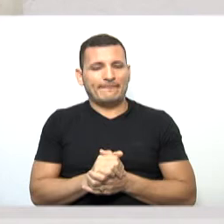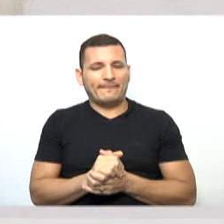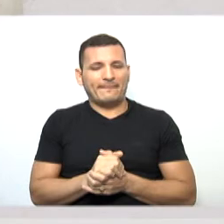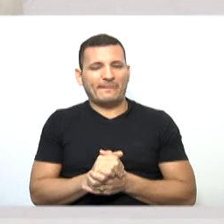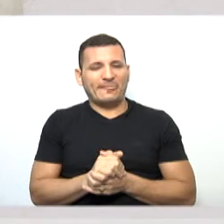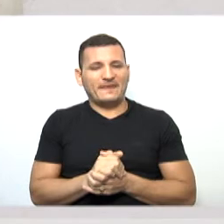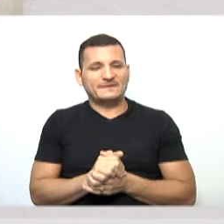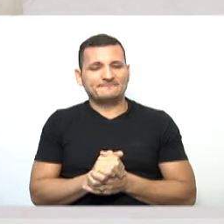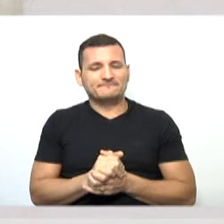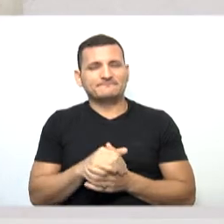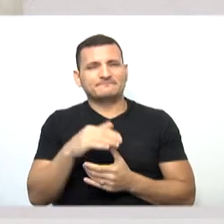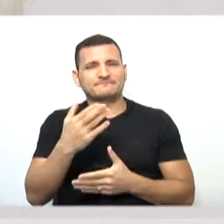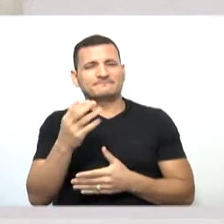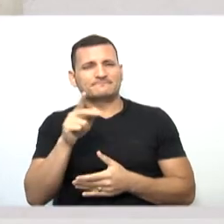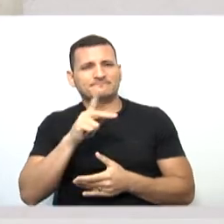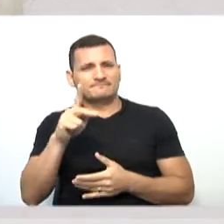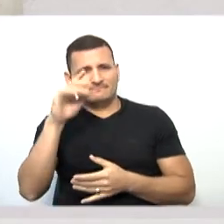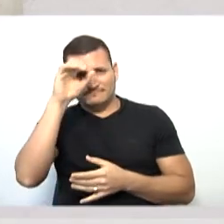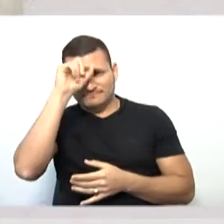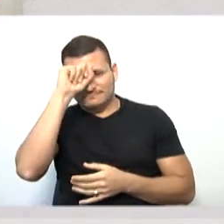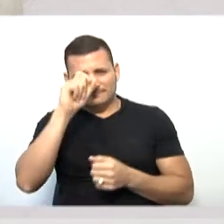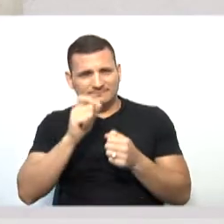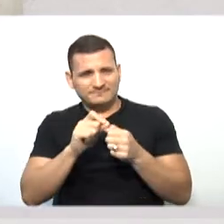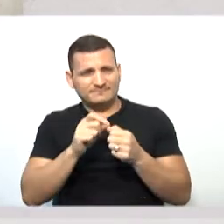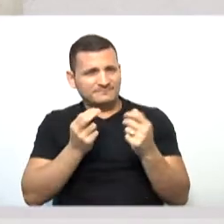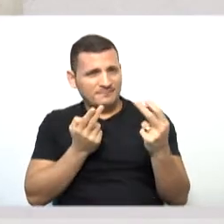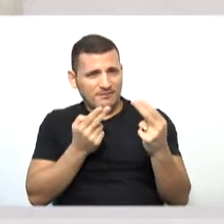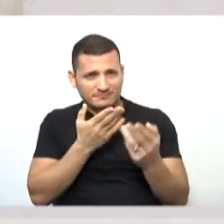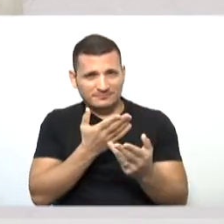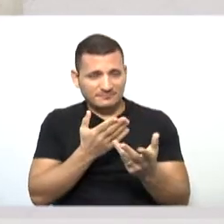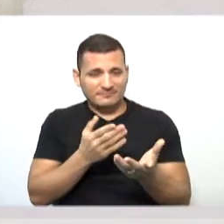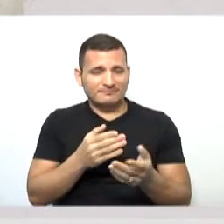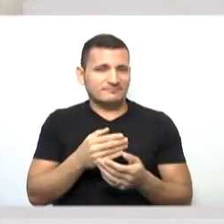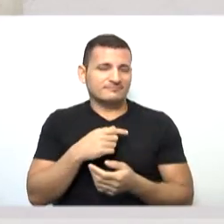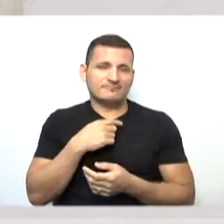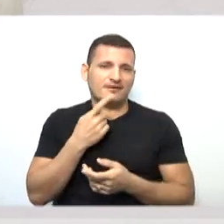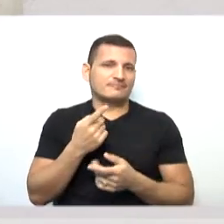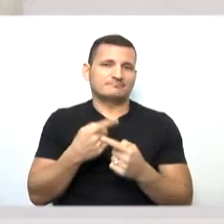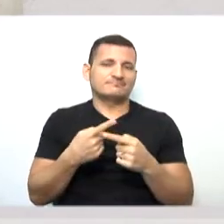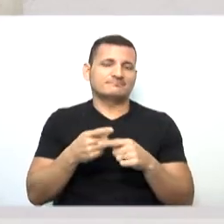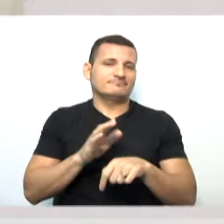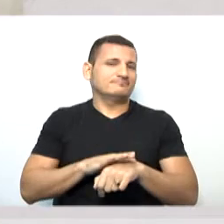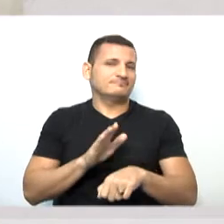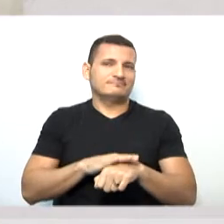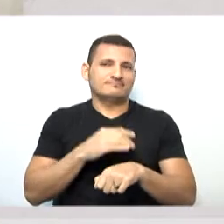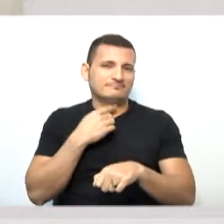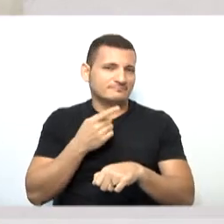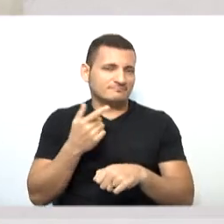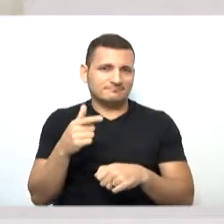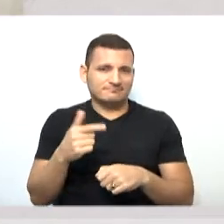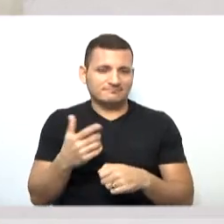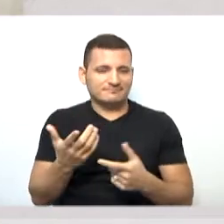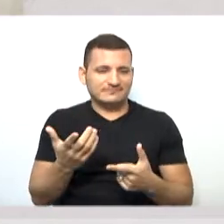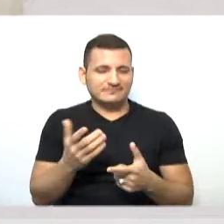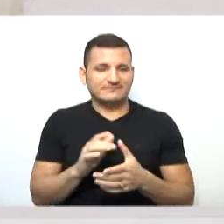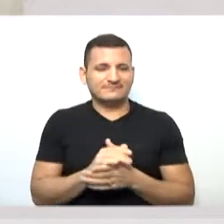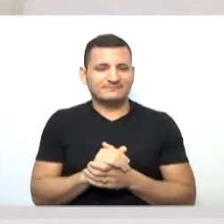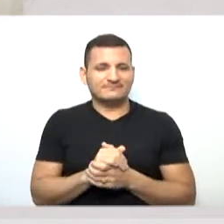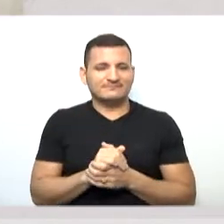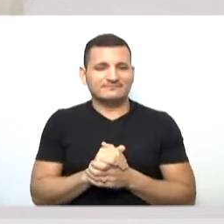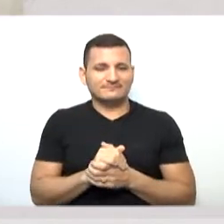aí. Professora, a gente vai aprender realmente a fazer igualzinho isso daí? Não, porque nós não temos tempo hábil para